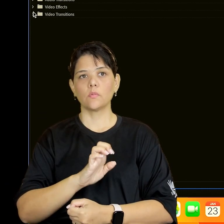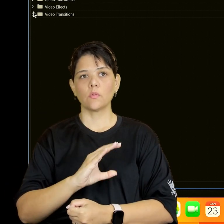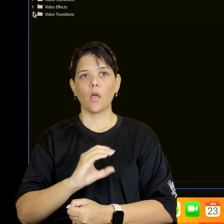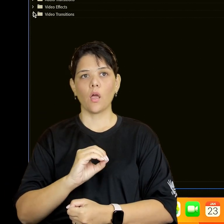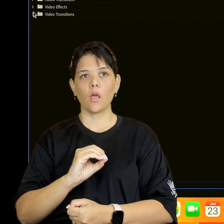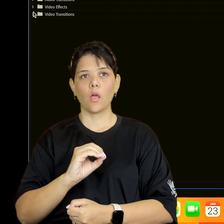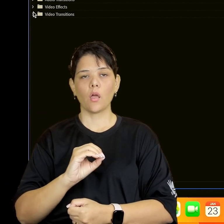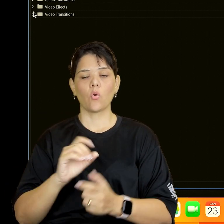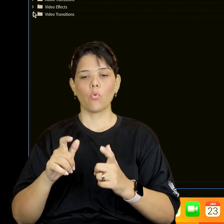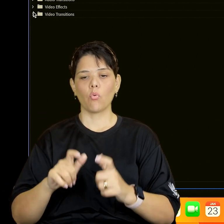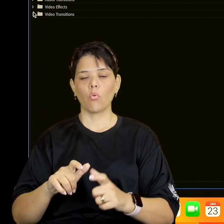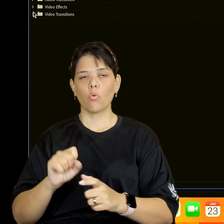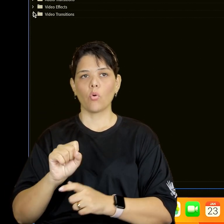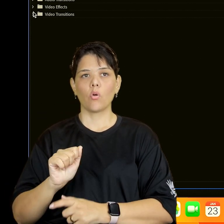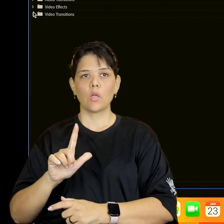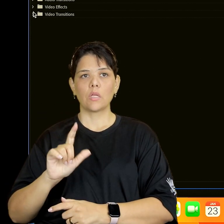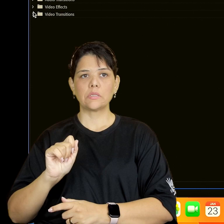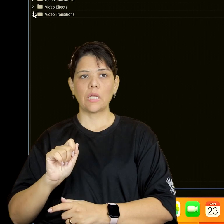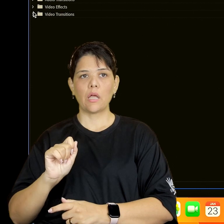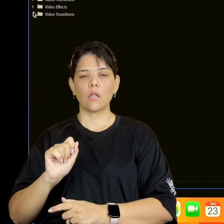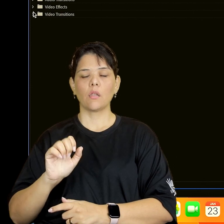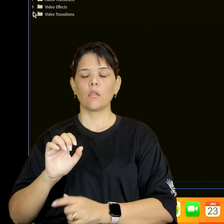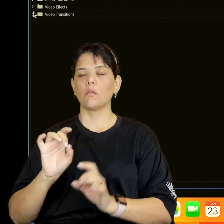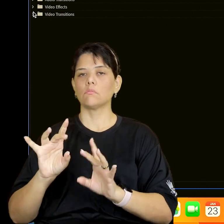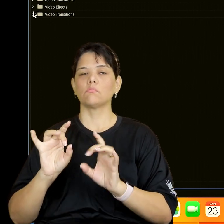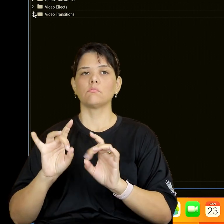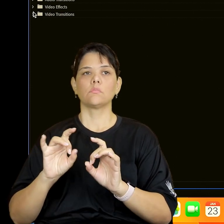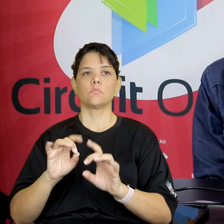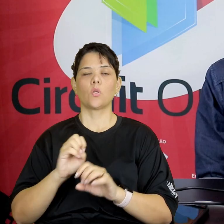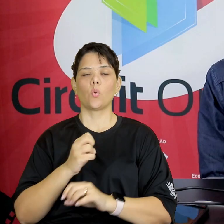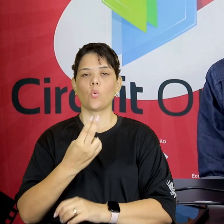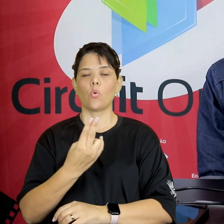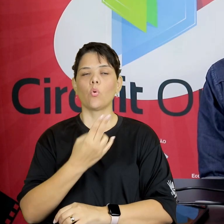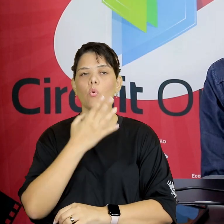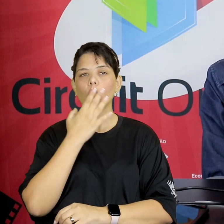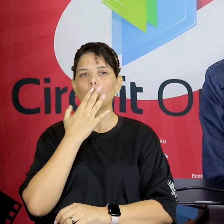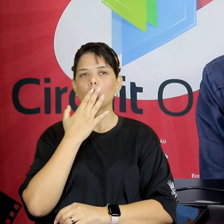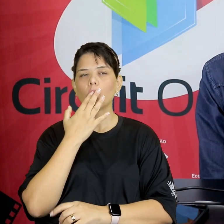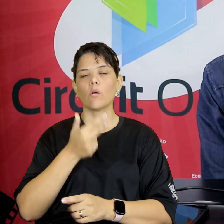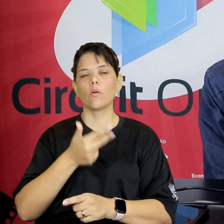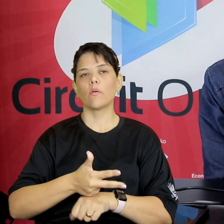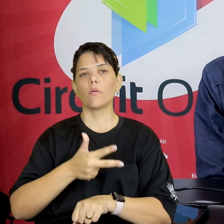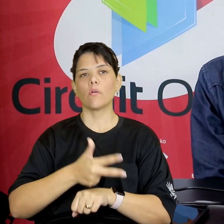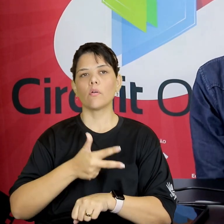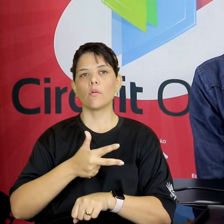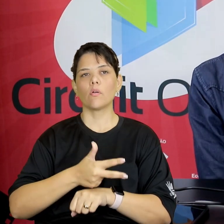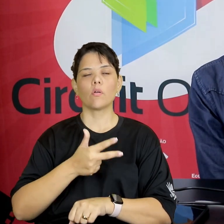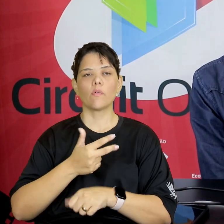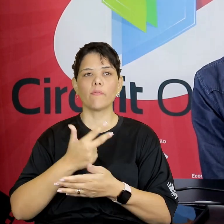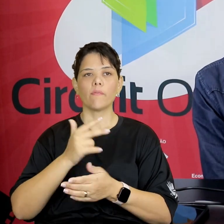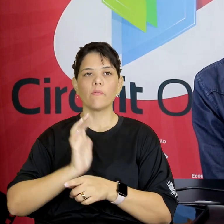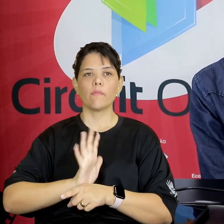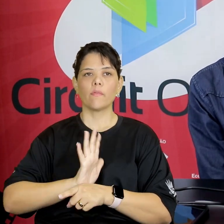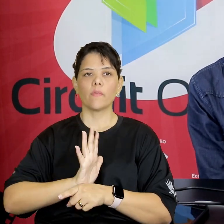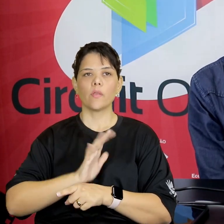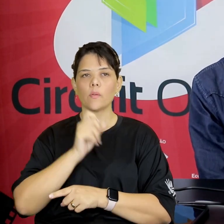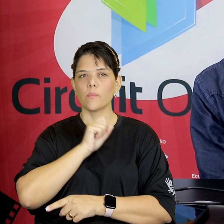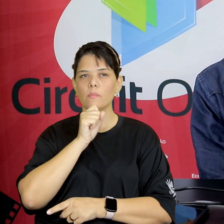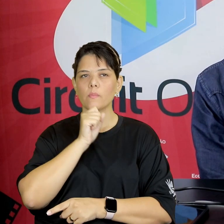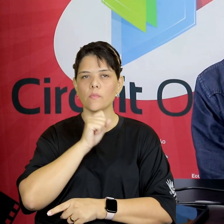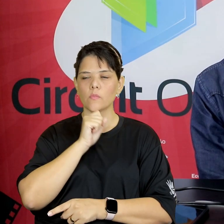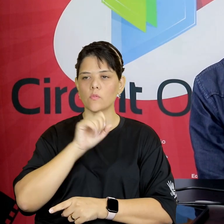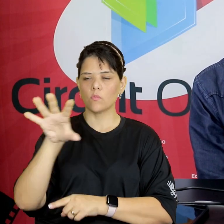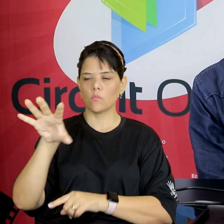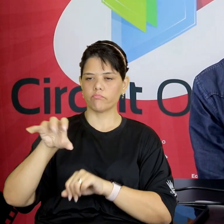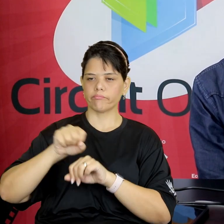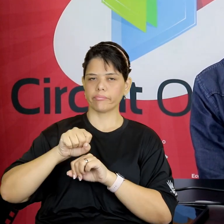ou então o plugin de coloração de filme antigo. Aí você traz de fora. Mas você também